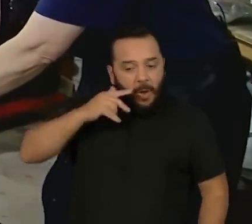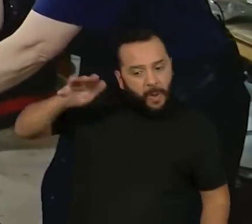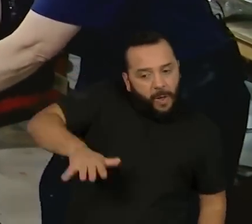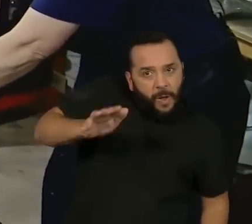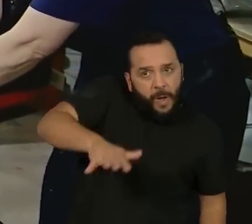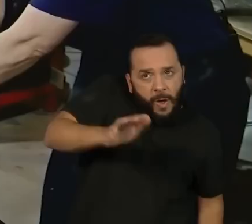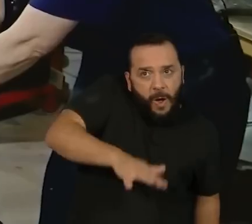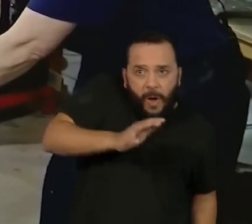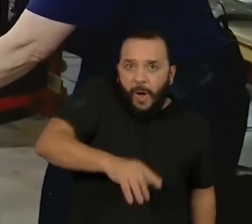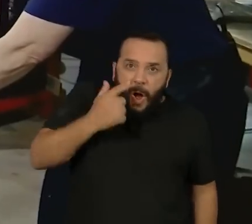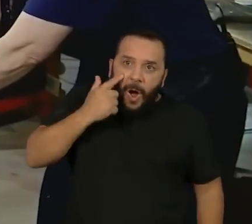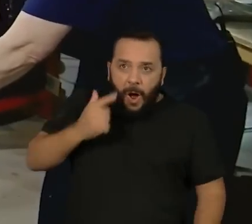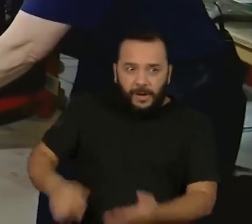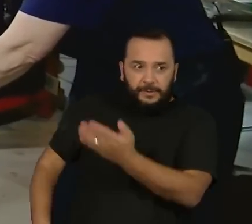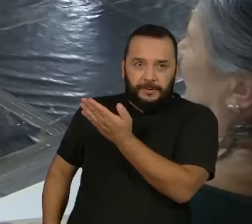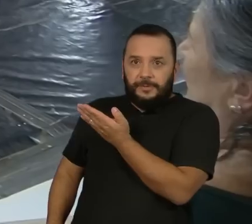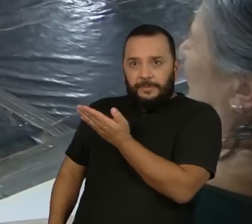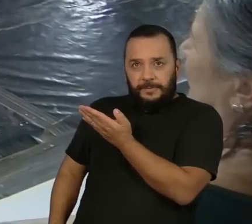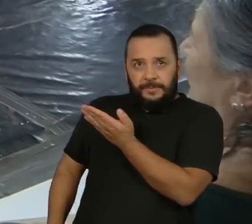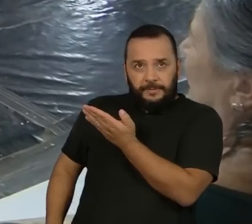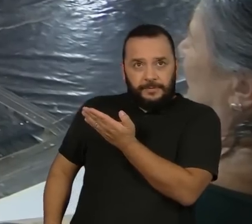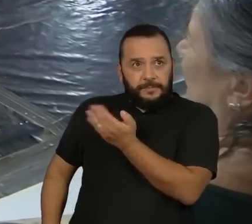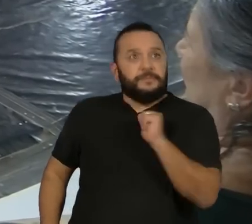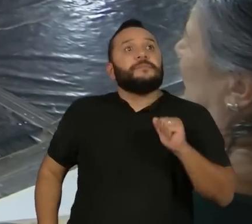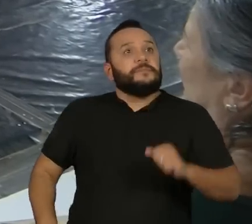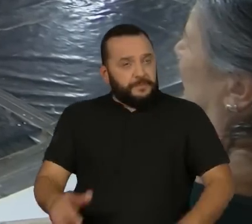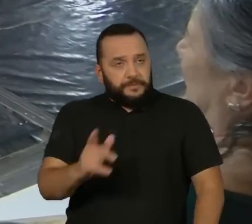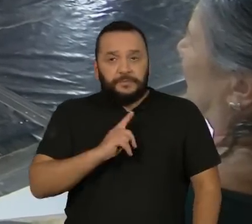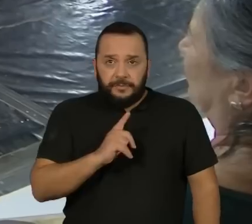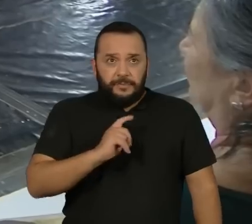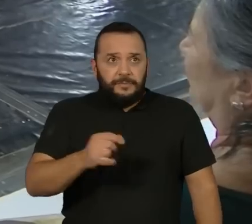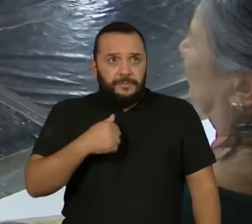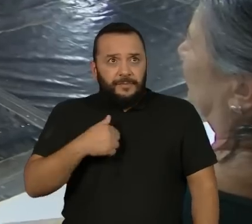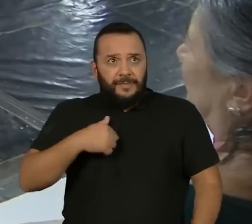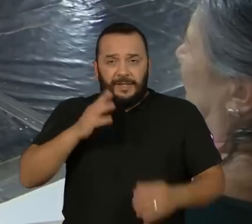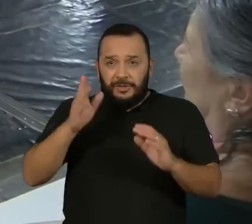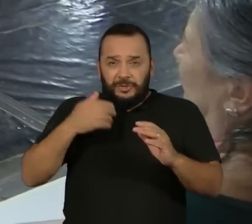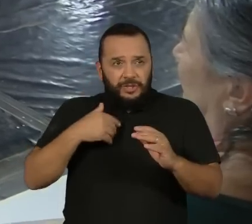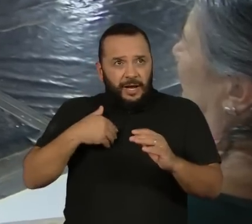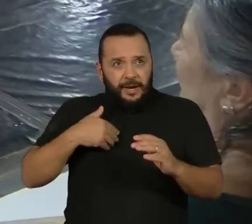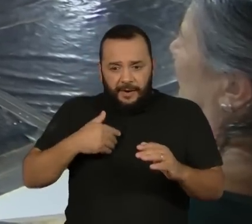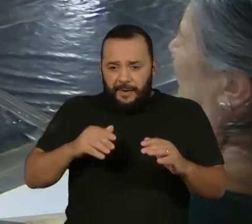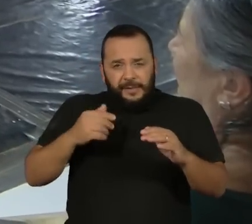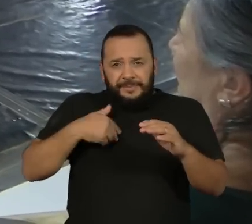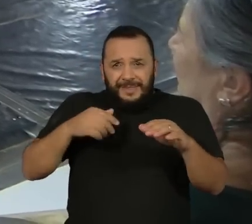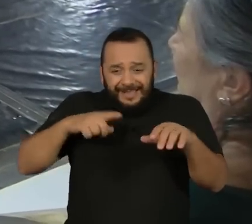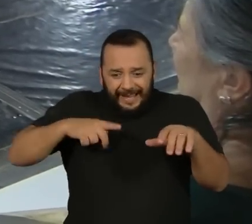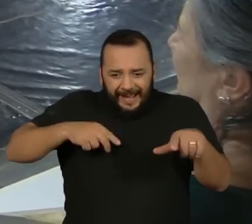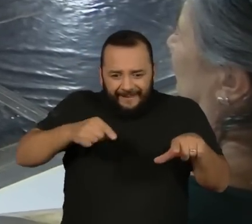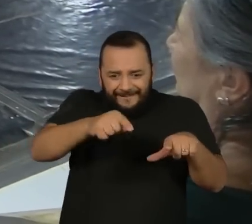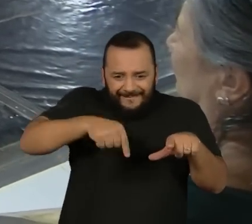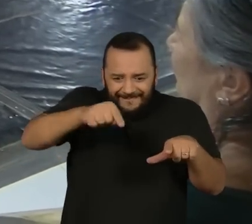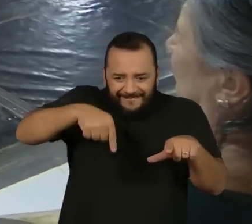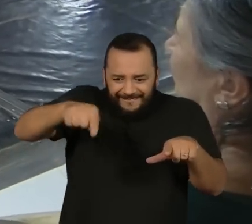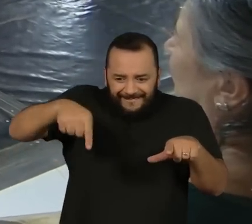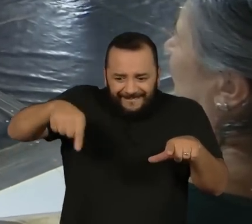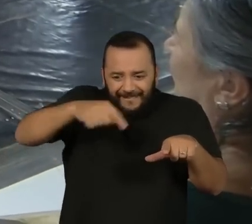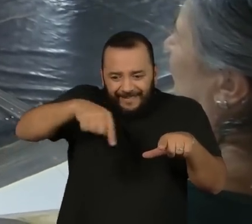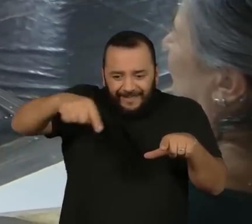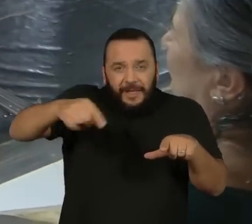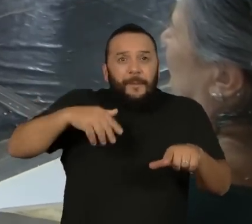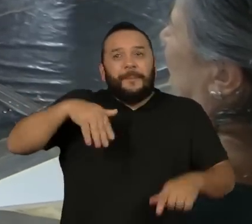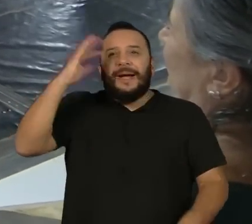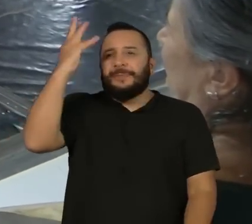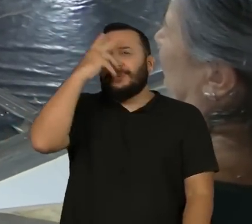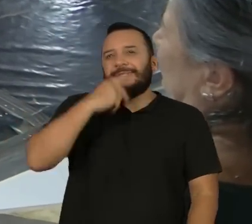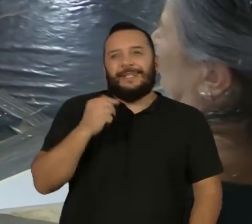e depois, quanto mais nervura tiver atrás da folha, mais bonita o desenho aqui